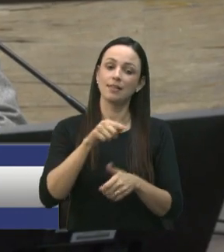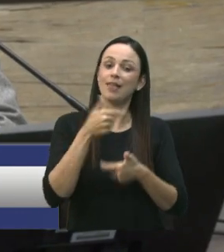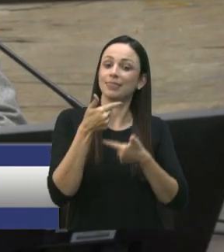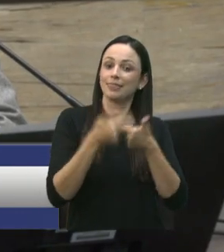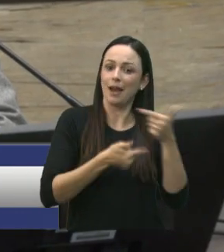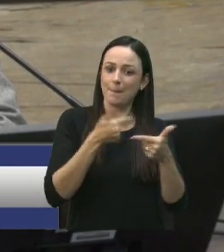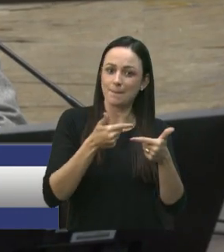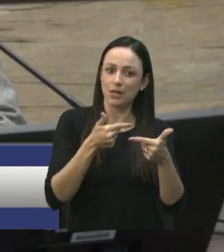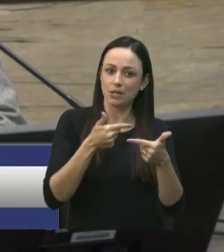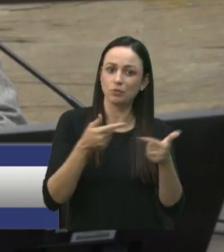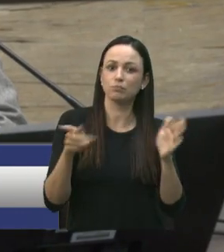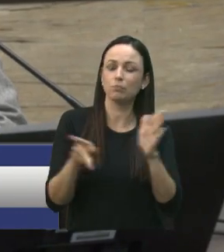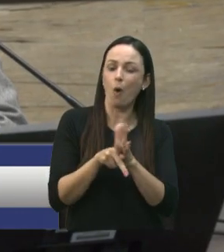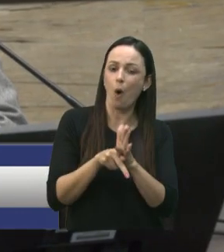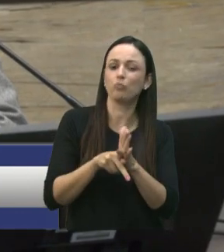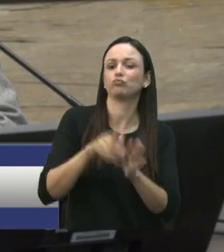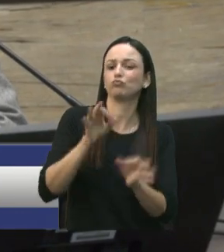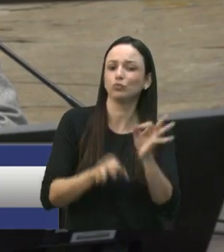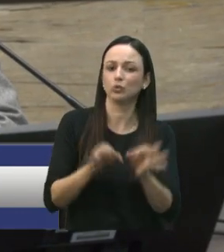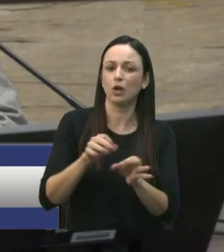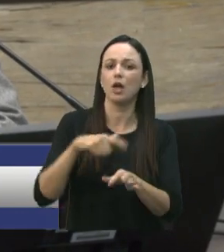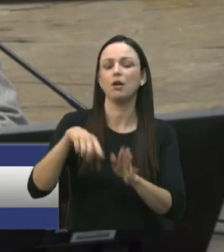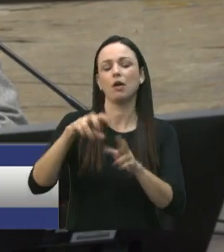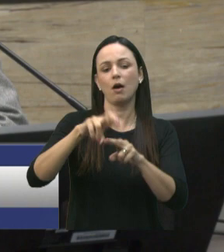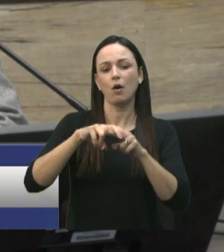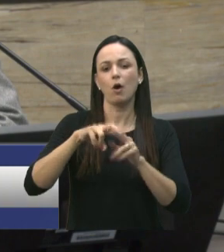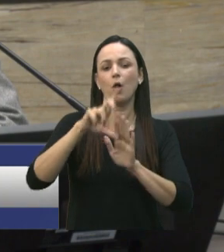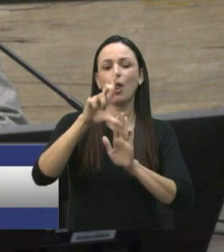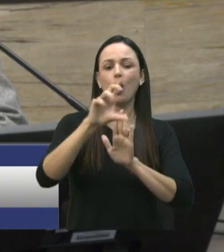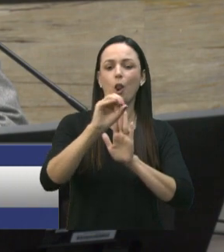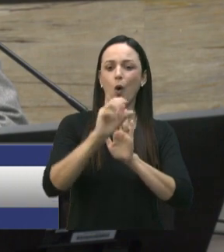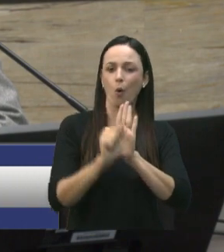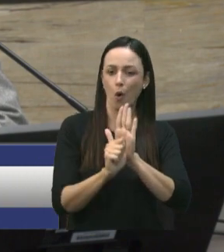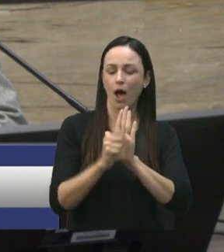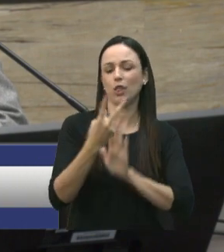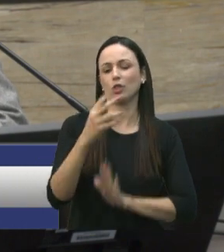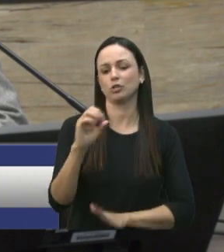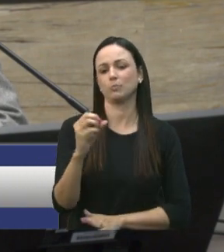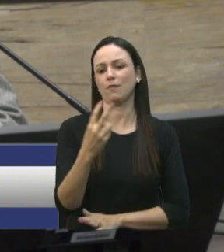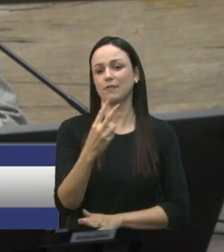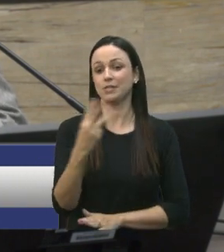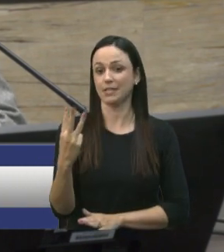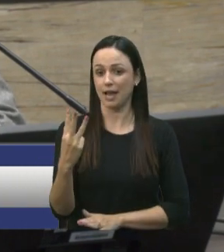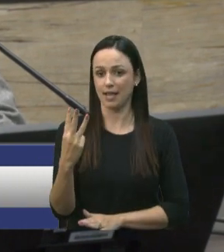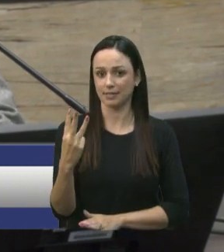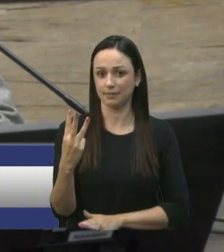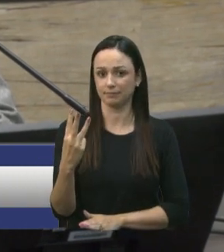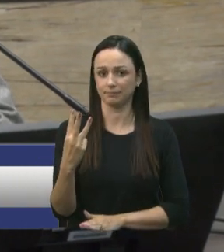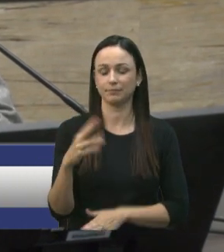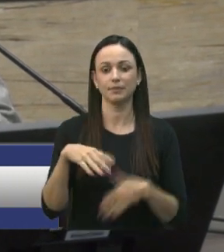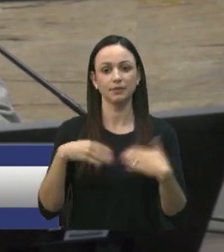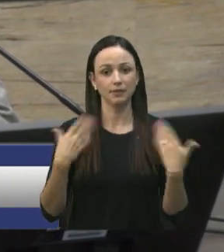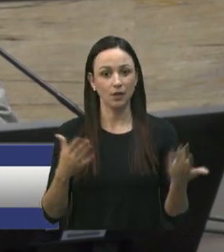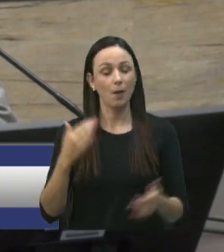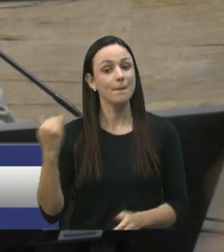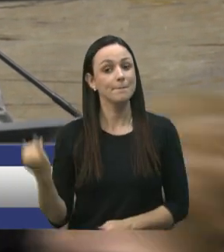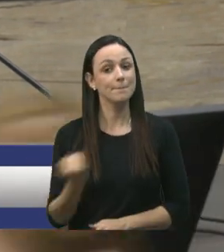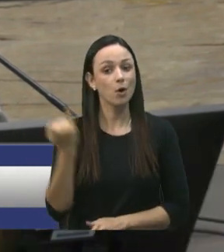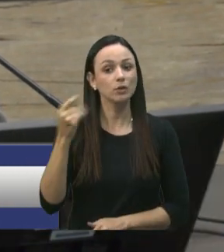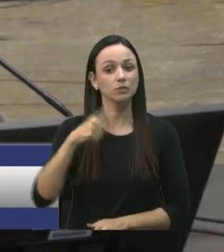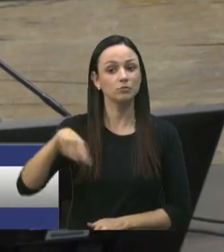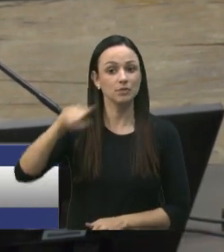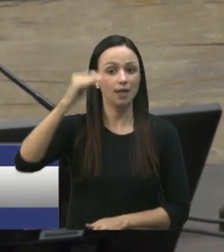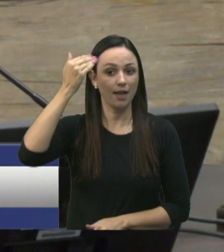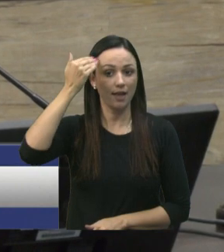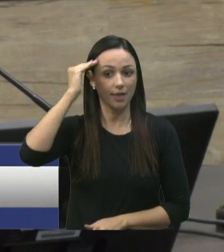um instrumento jurídico que chamamos de LOA 2023. Então, esse é importante para que vocês entendam que